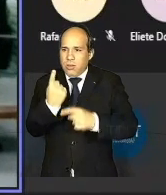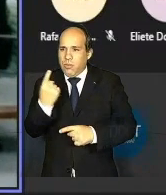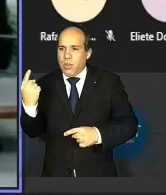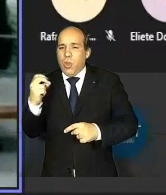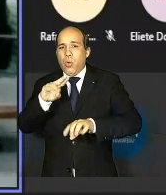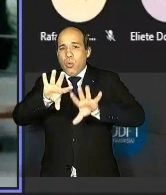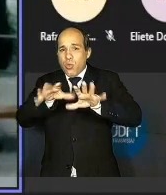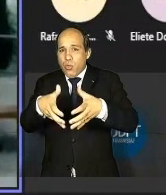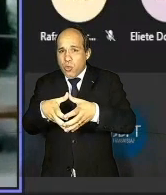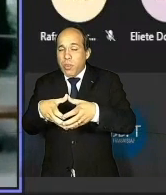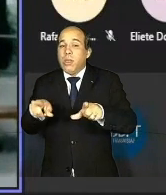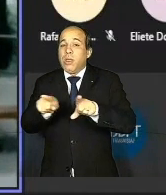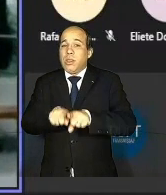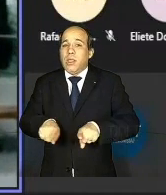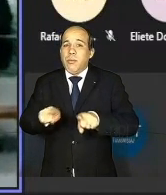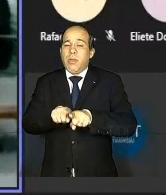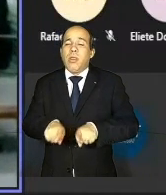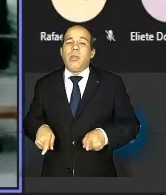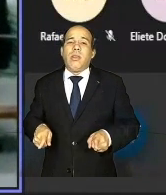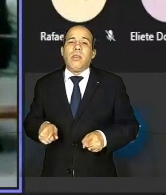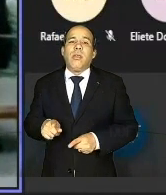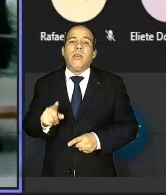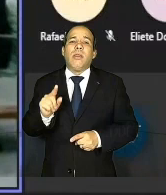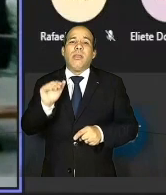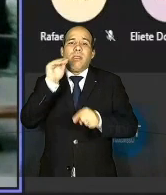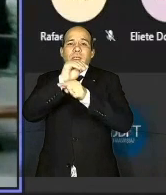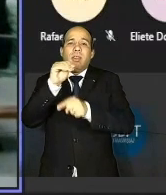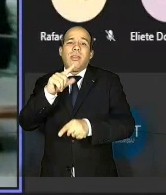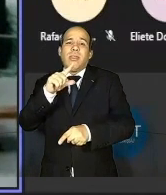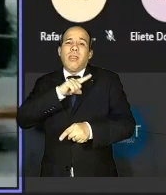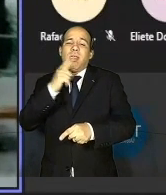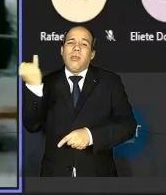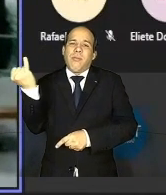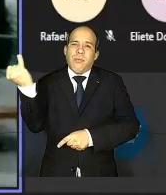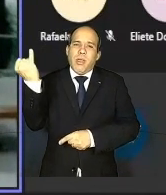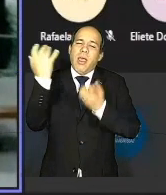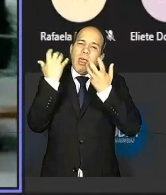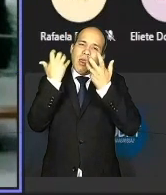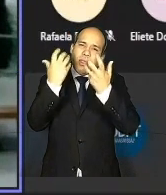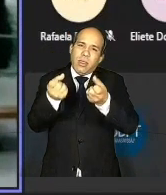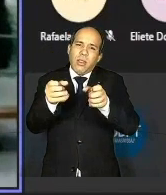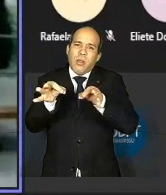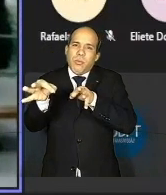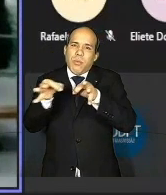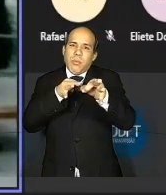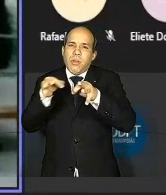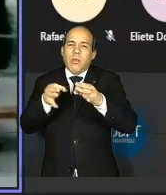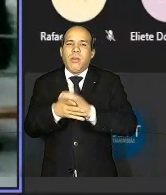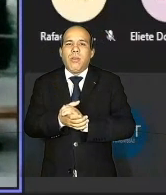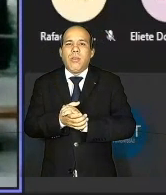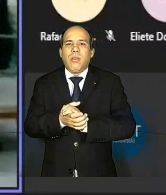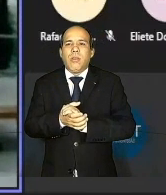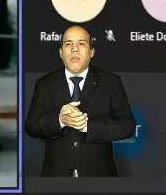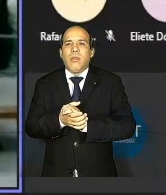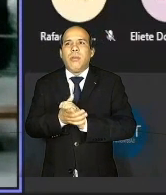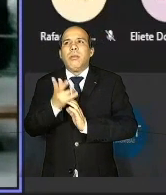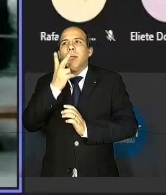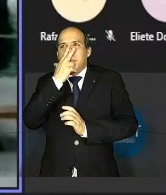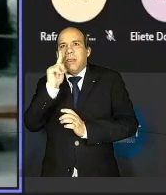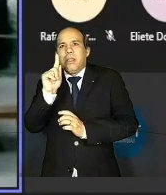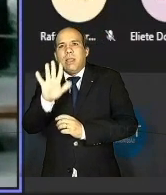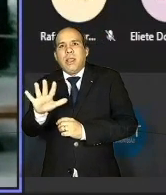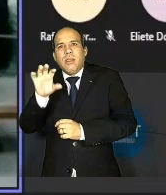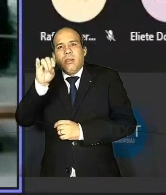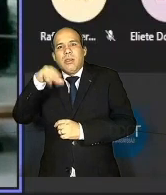defesa de interesses individuais homogêneos, nas quais, justamente por sua importância, aceita-se uma formulação